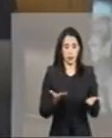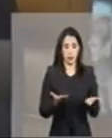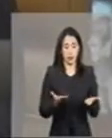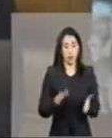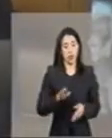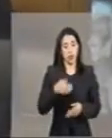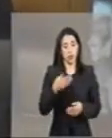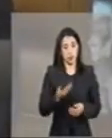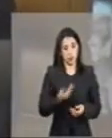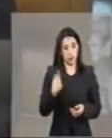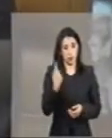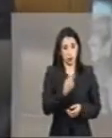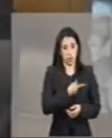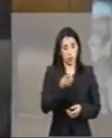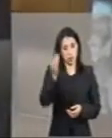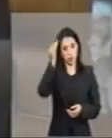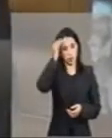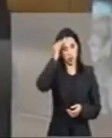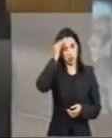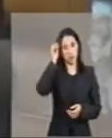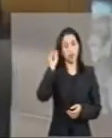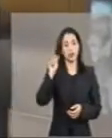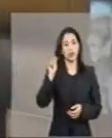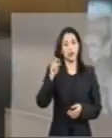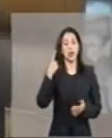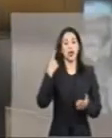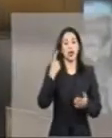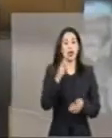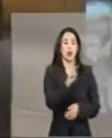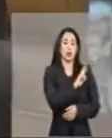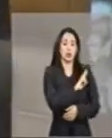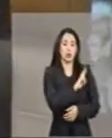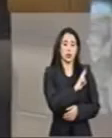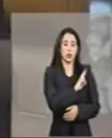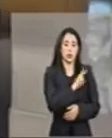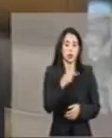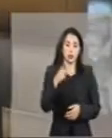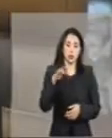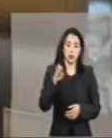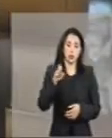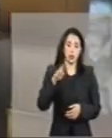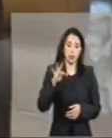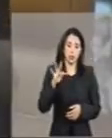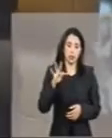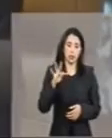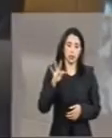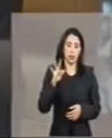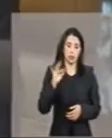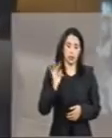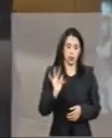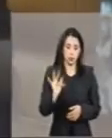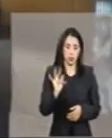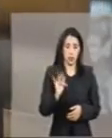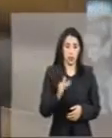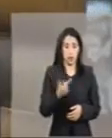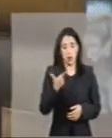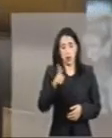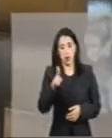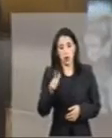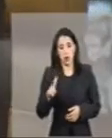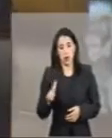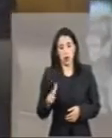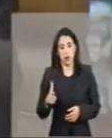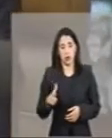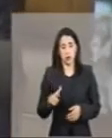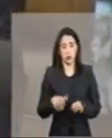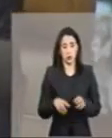Consequentemente, não se instaura a competência penal originária do Supremo Tribunal Federal, como de qualquer outra corte